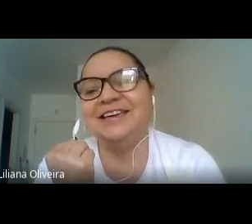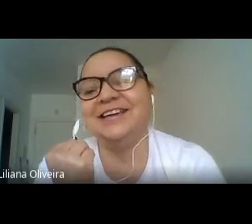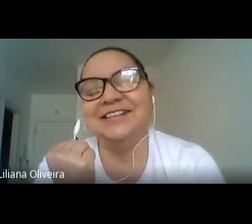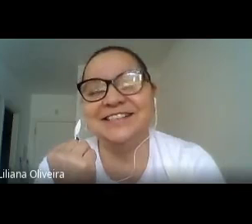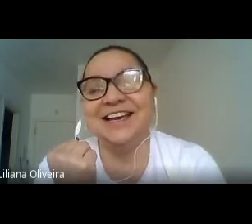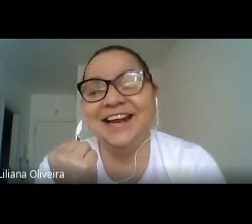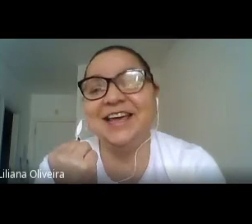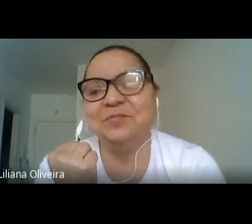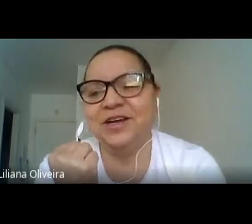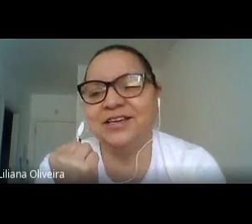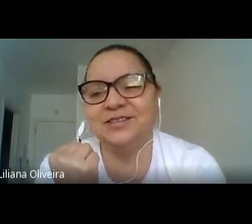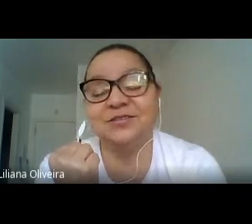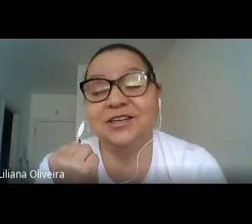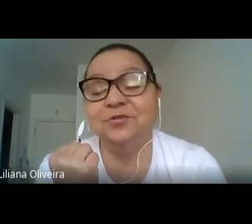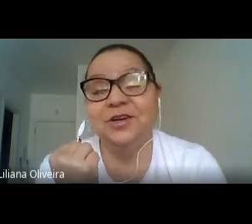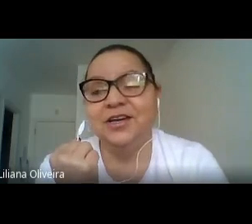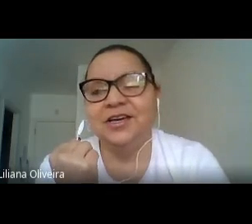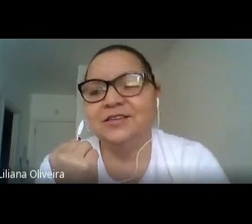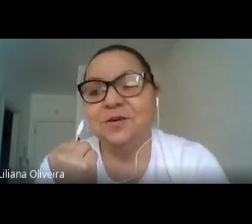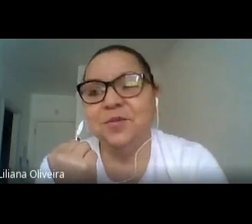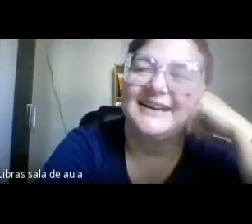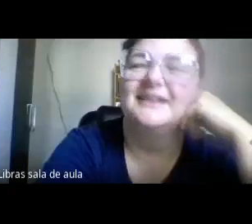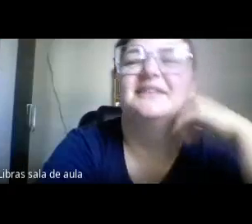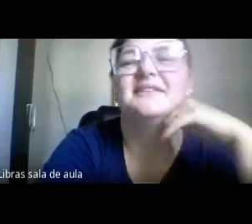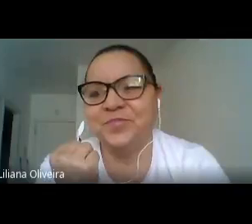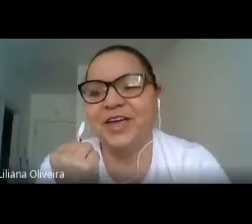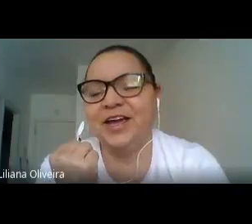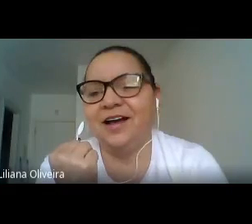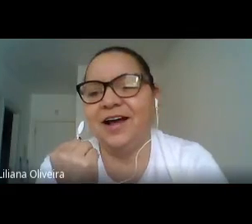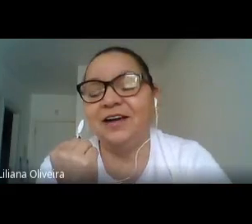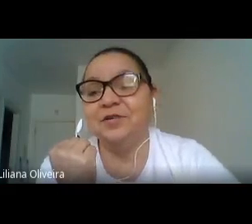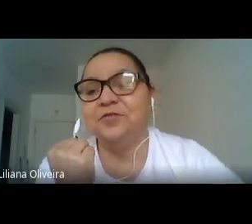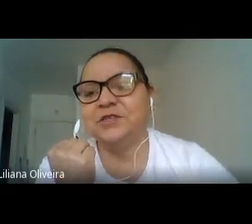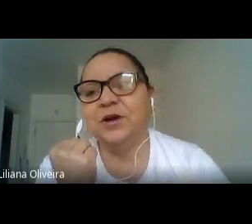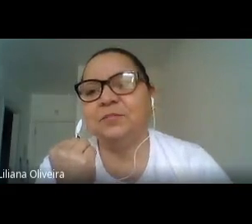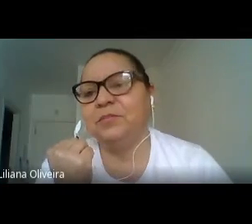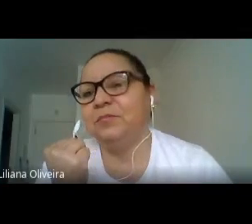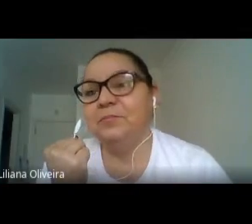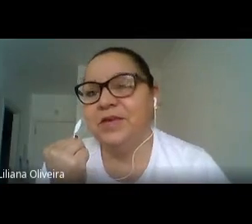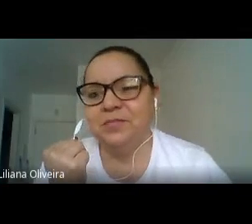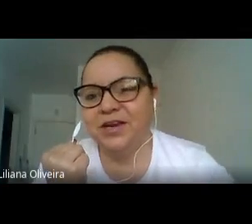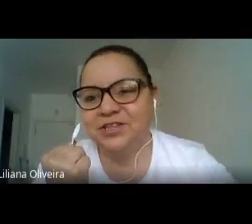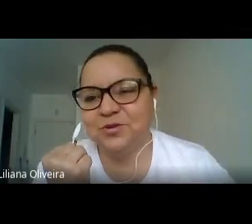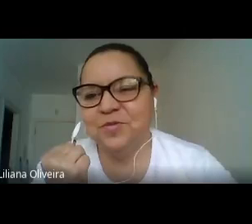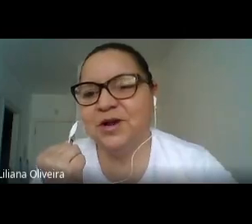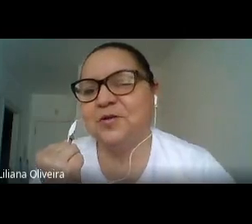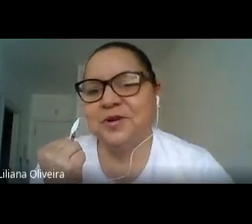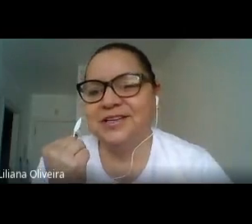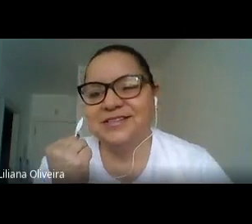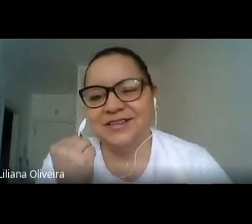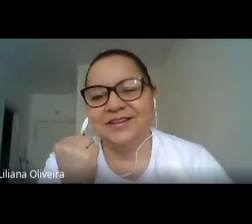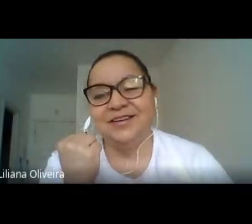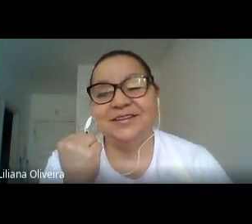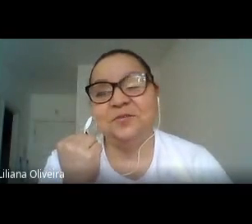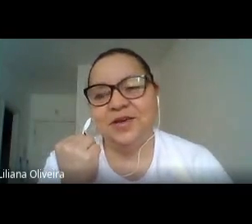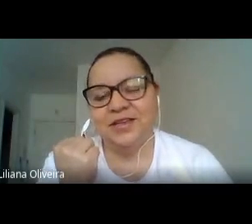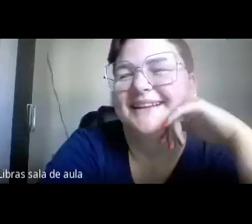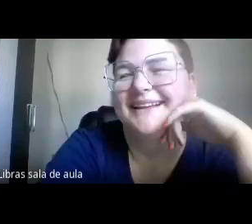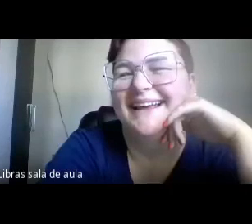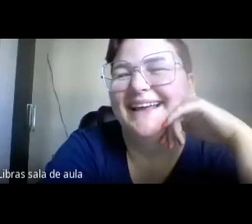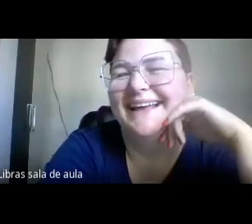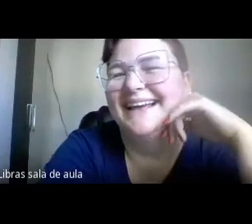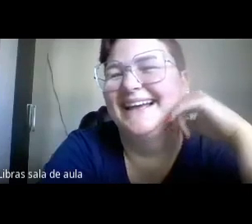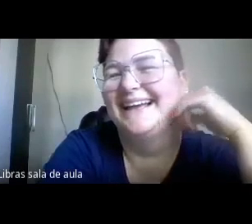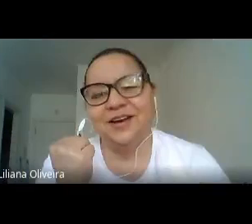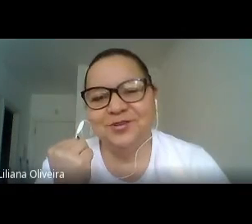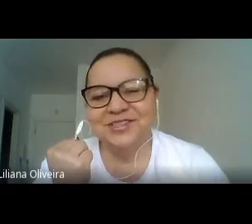ele, aí a gente relembra isso. Então, isso é bom, né? Vamos fazer uma mímica de alguma coisa. Também dá